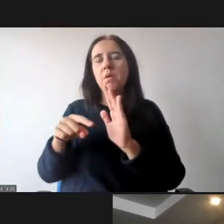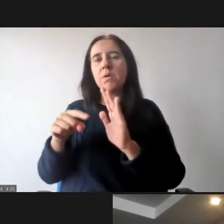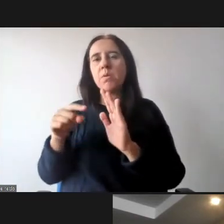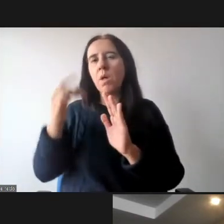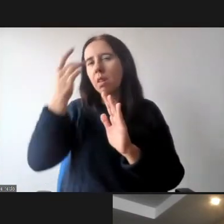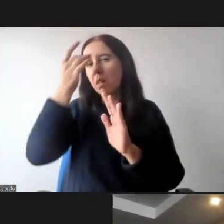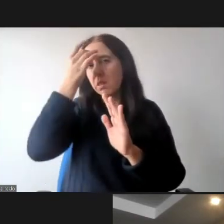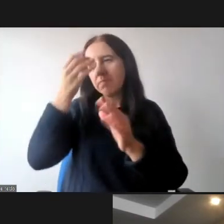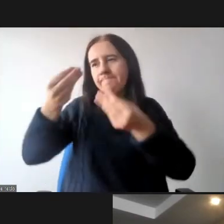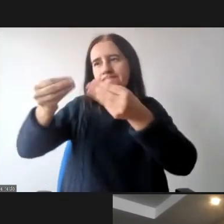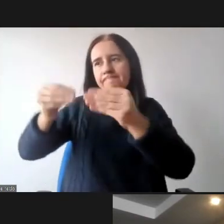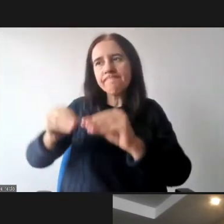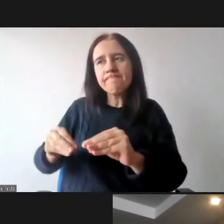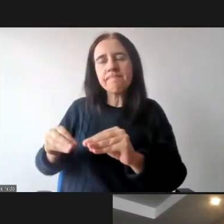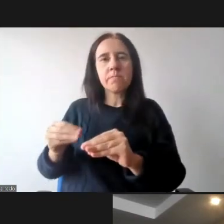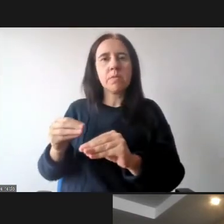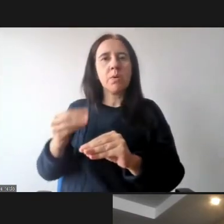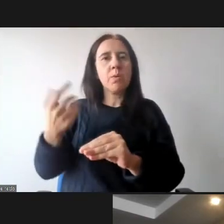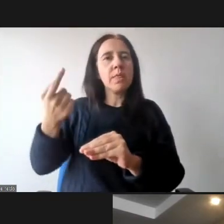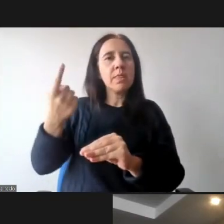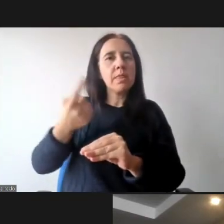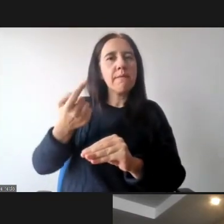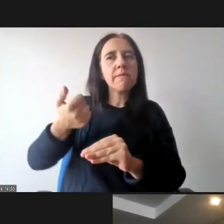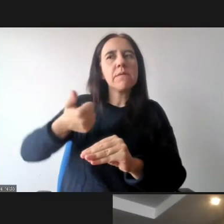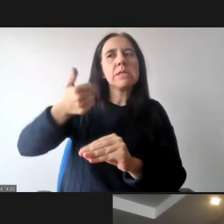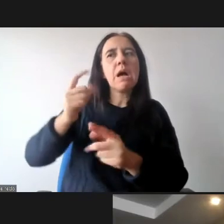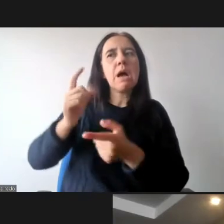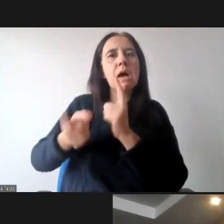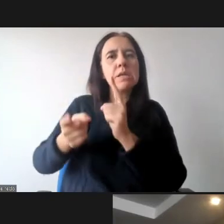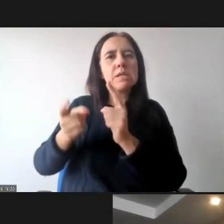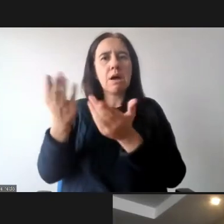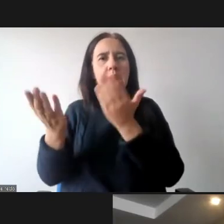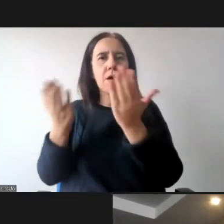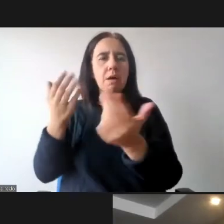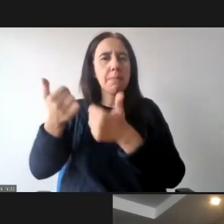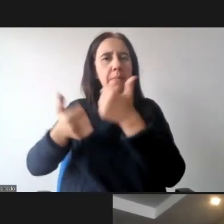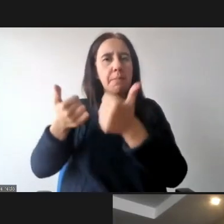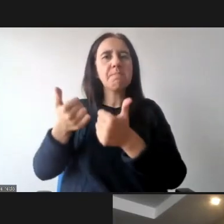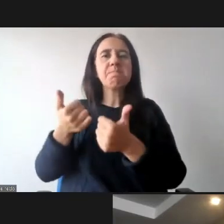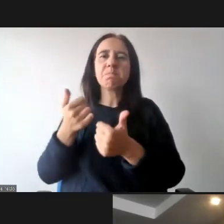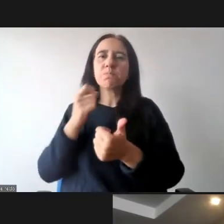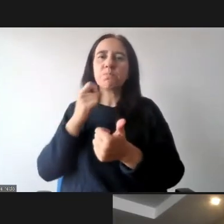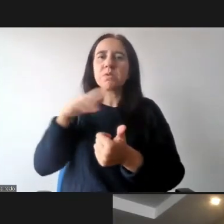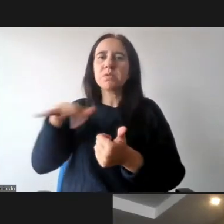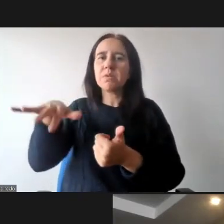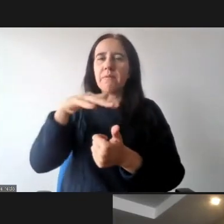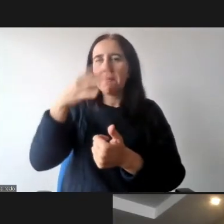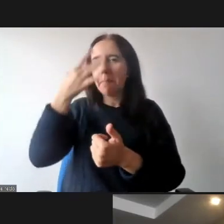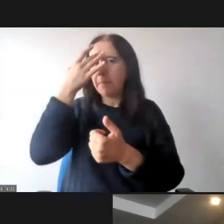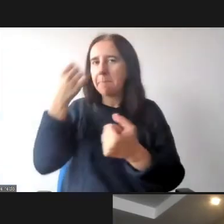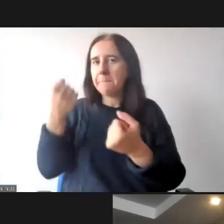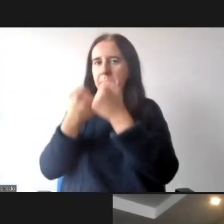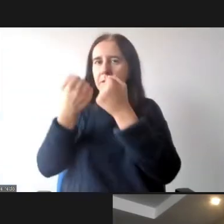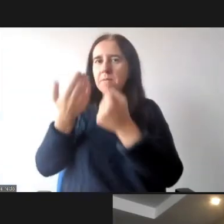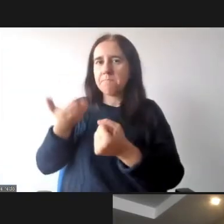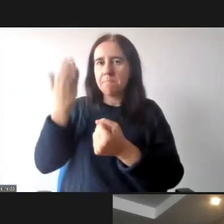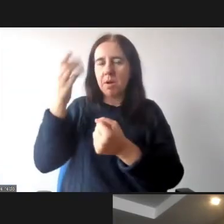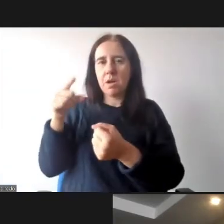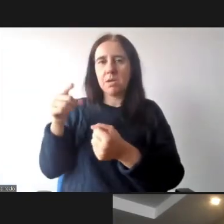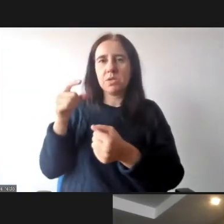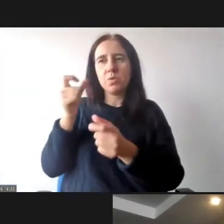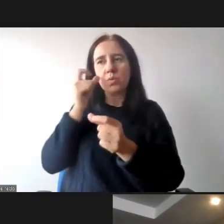a determinação do que deve prevalecer ou não, acaba por ser talvez um momento mais controverso do princípio do